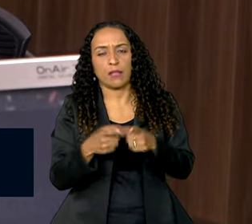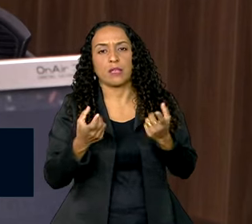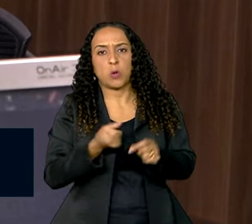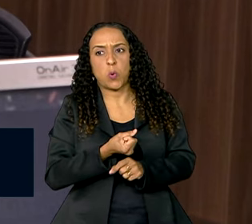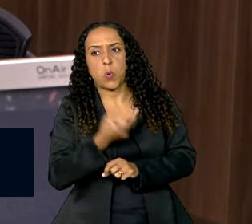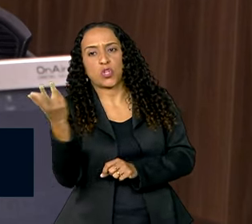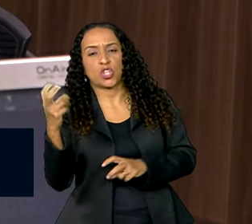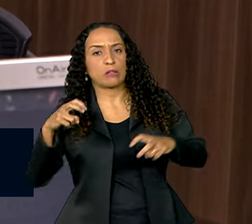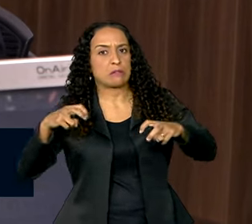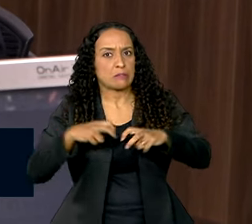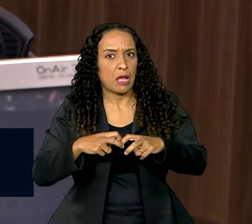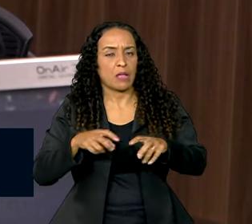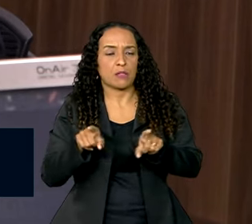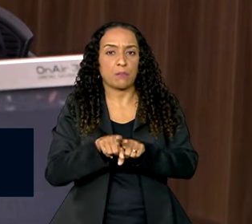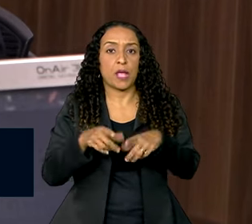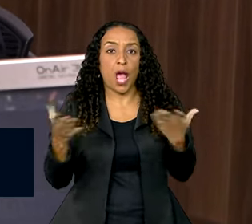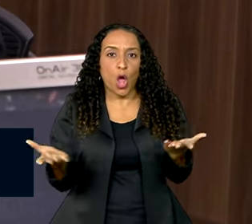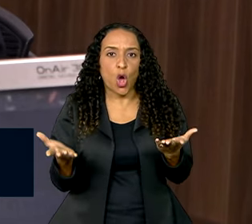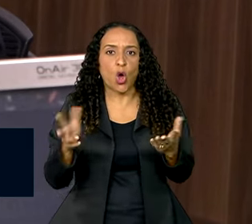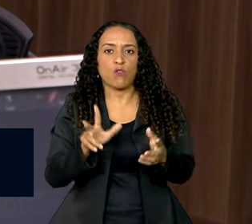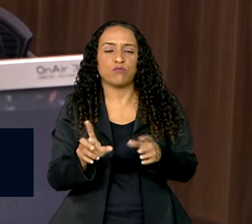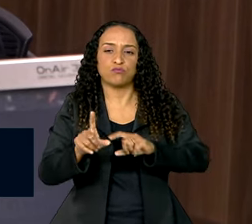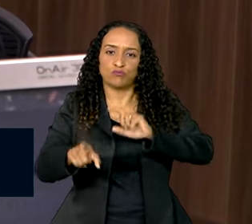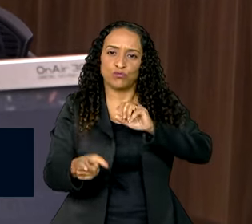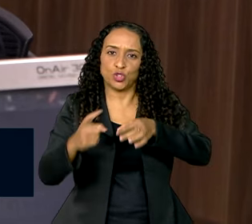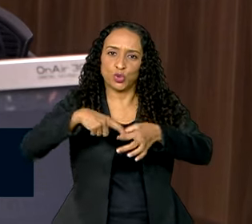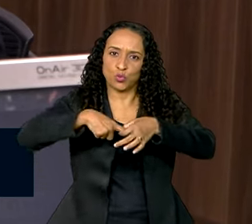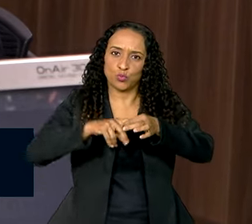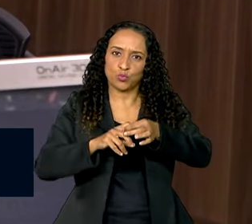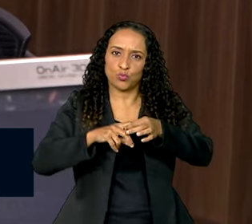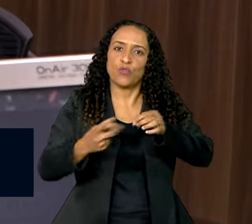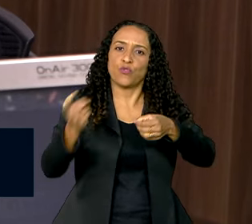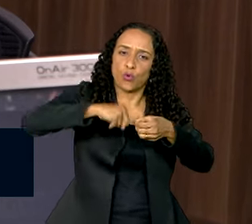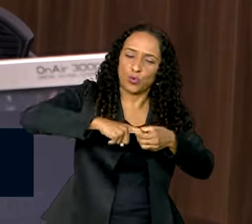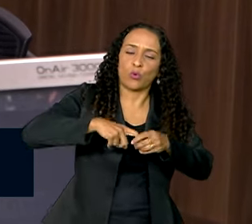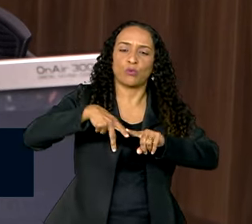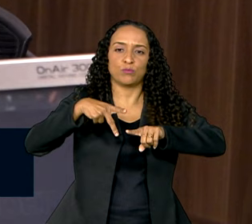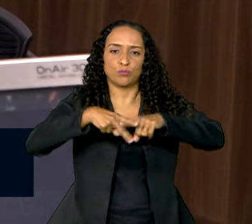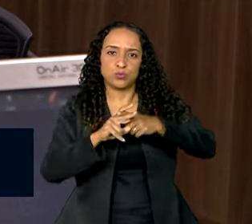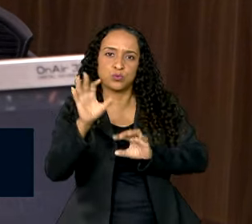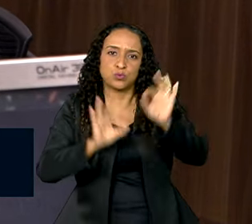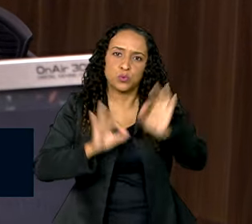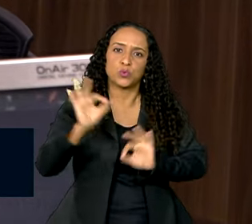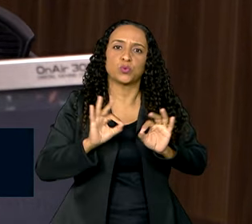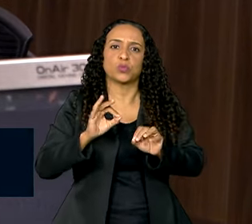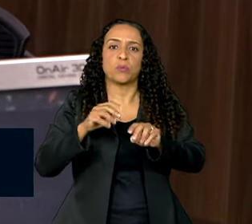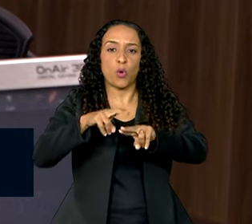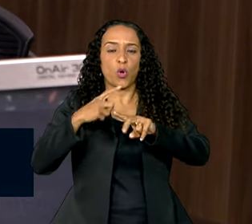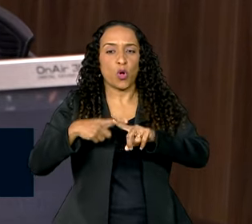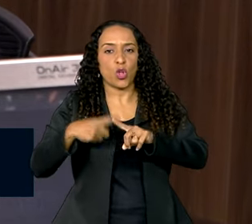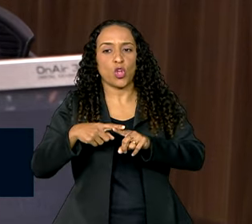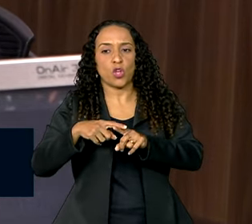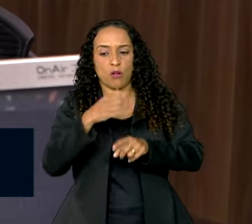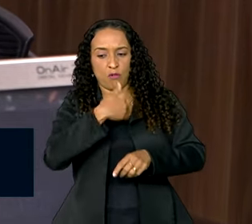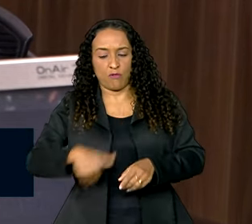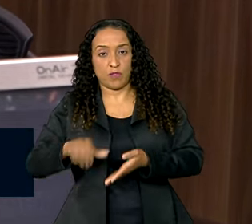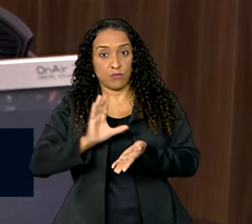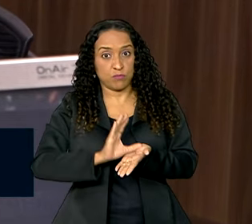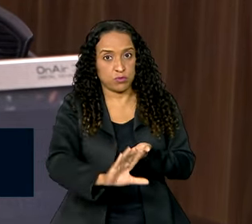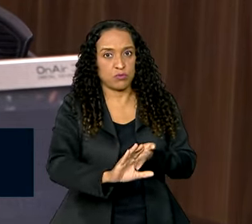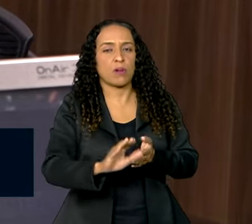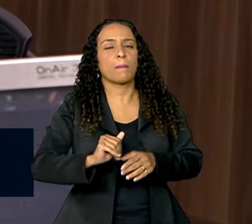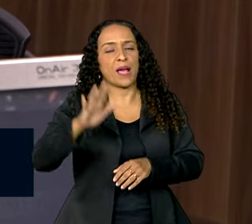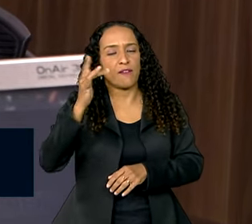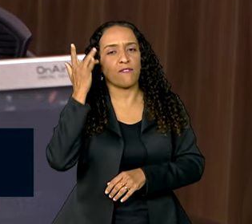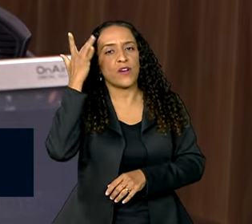sinistros e sinistros fatais, e elas agora voltaram a melhorar, então com o investimento do governo, isso também tem facilitado, né,